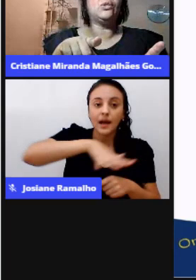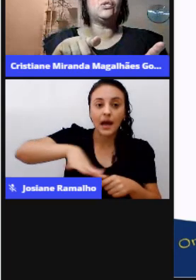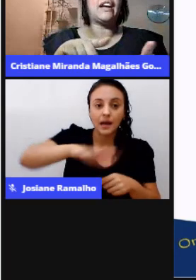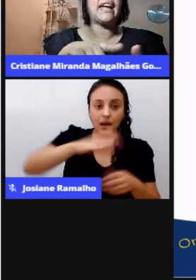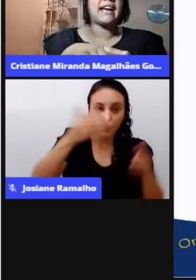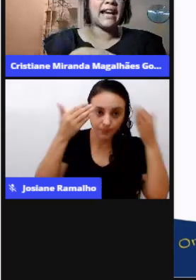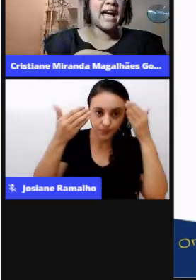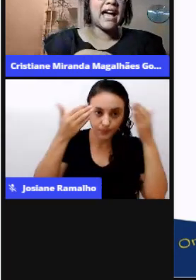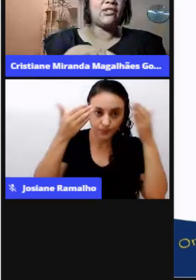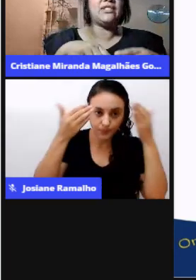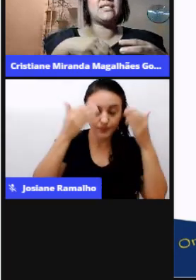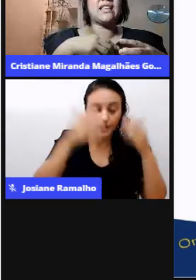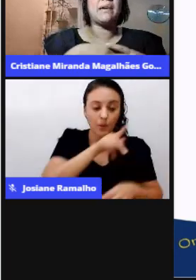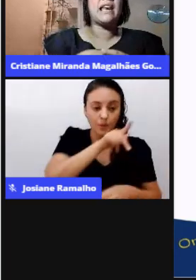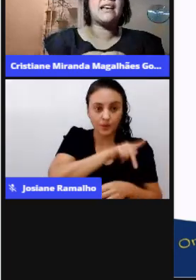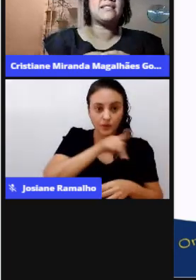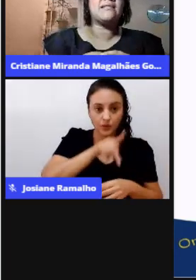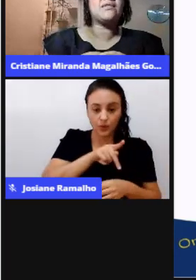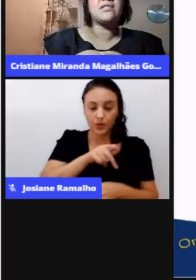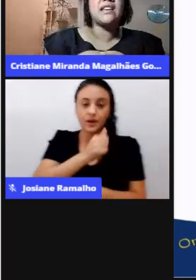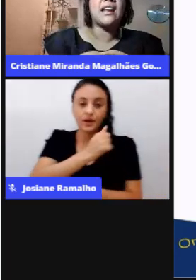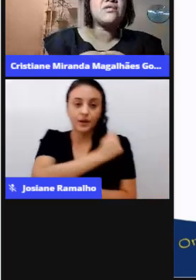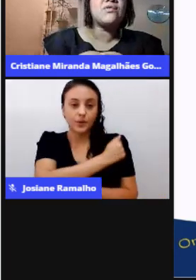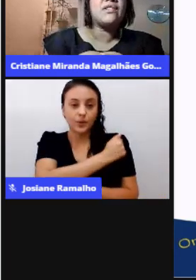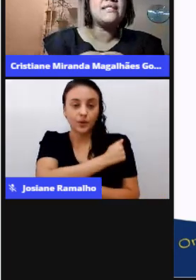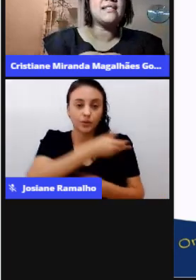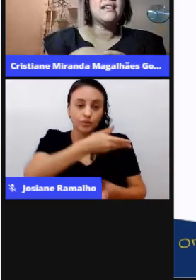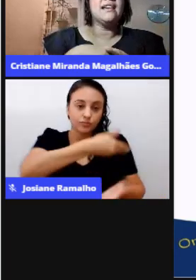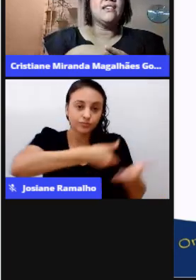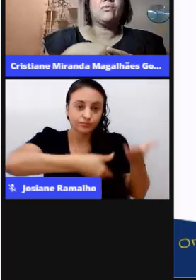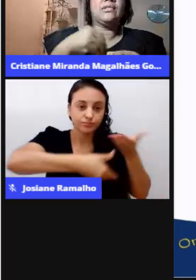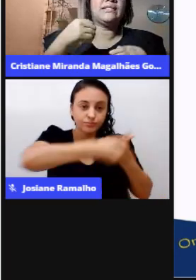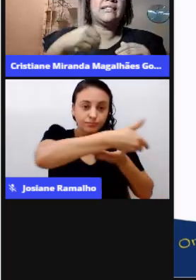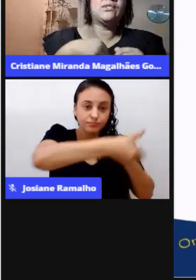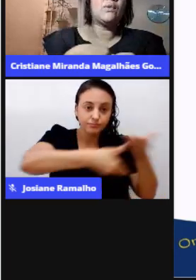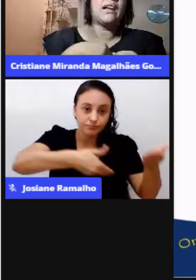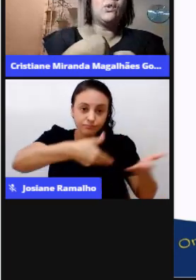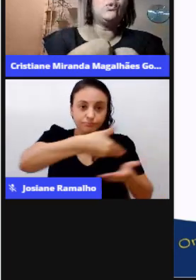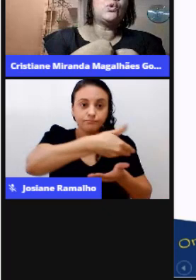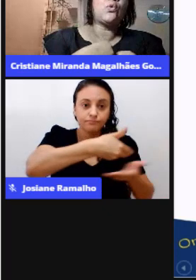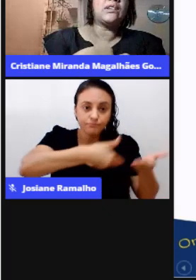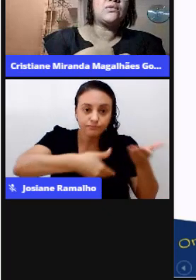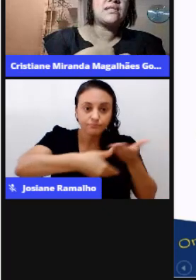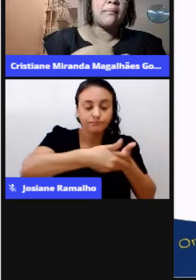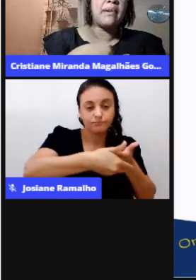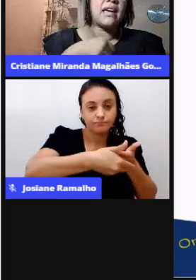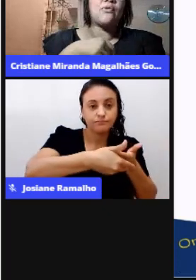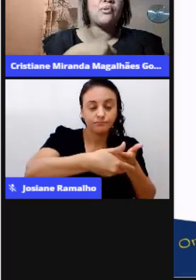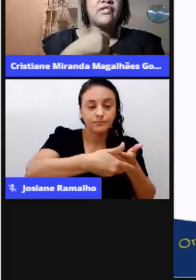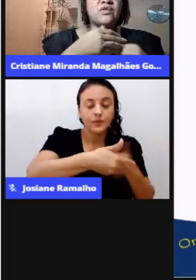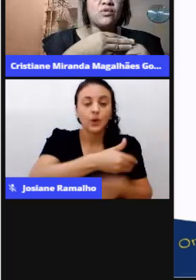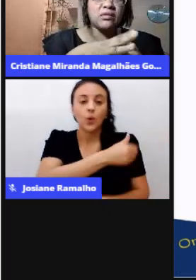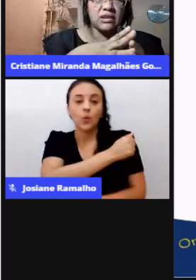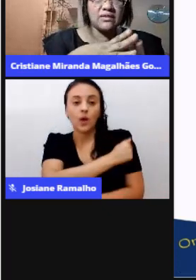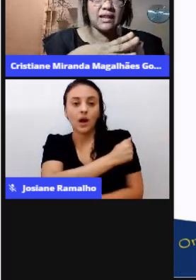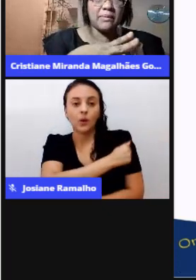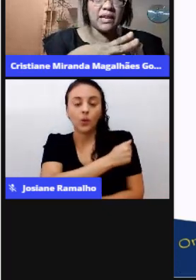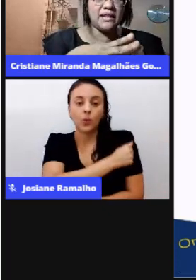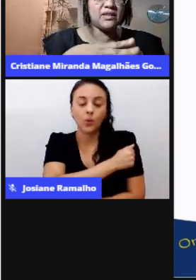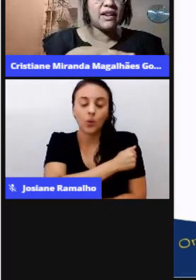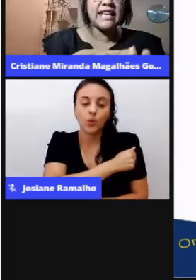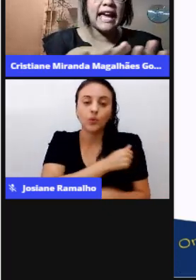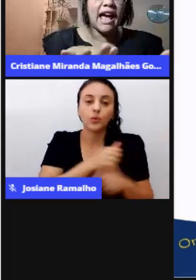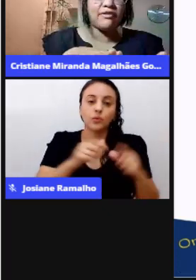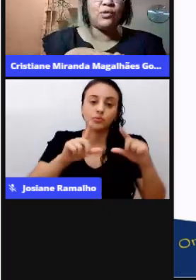o aluno, é claro, estabelecem as suas relações, tanto o aluno quanto o saber, o professor quanto o